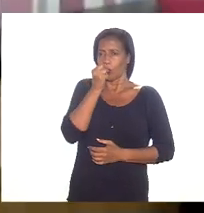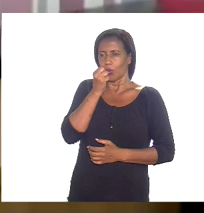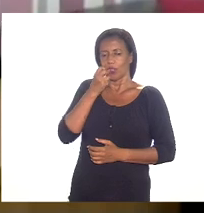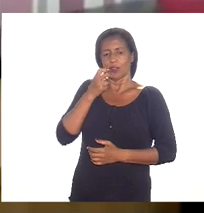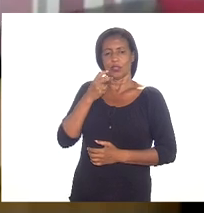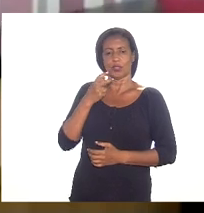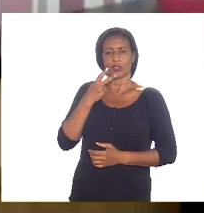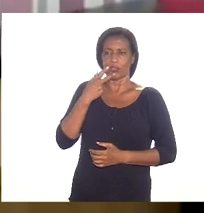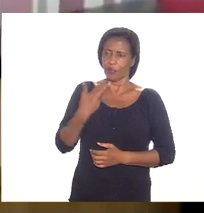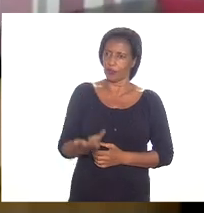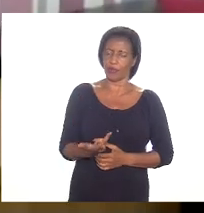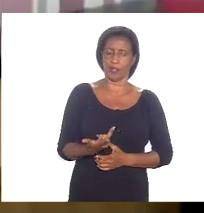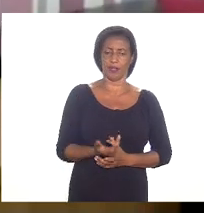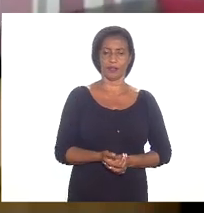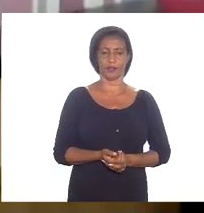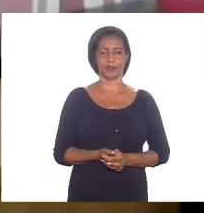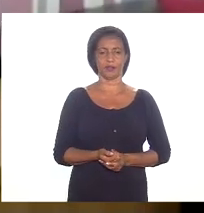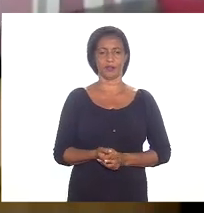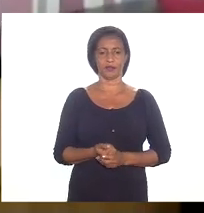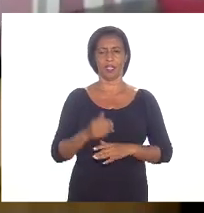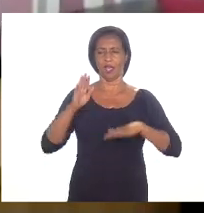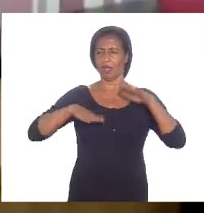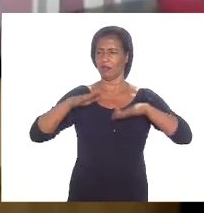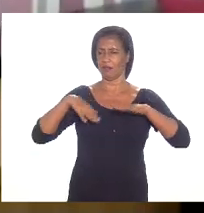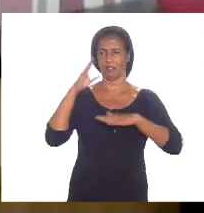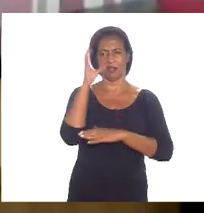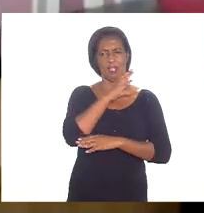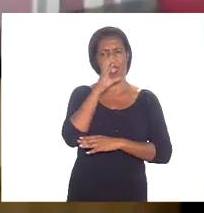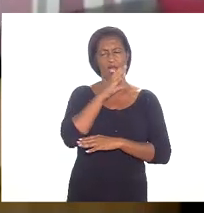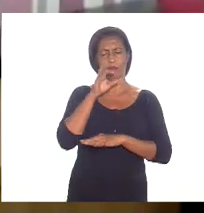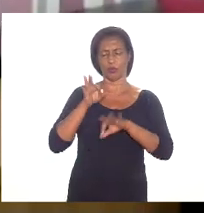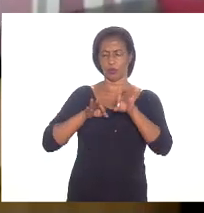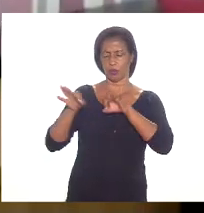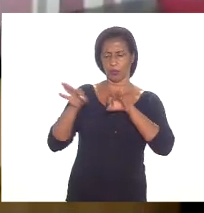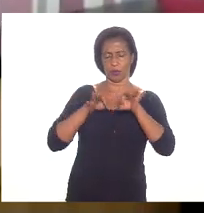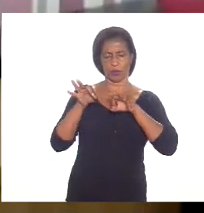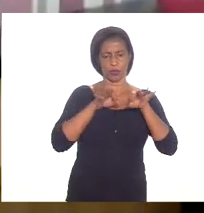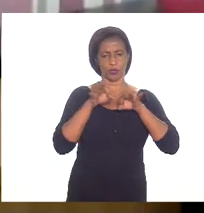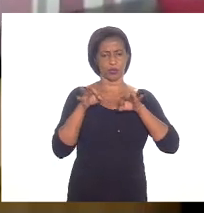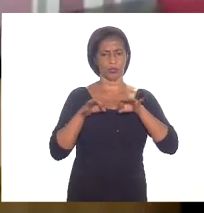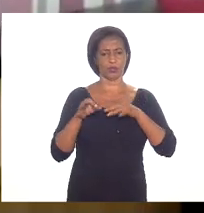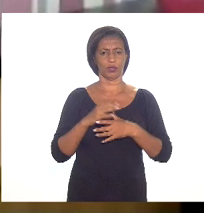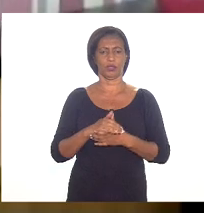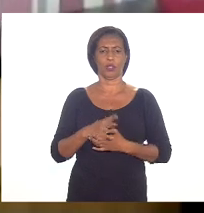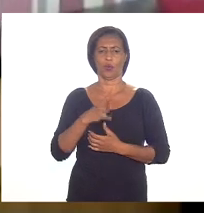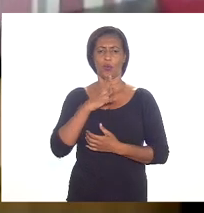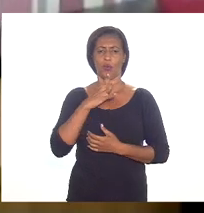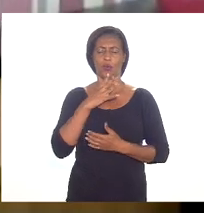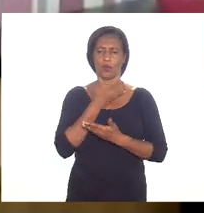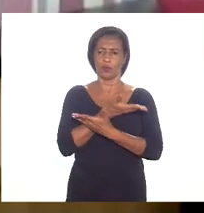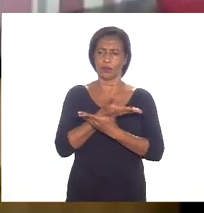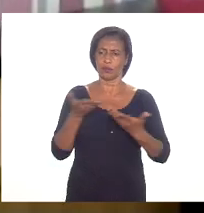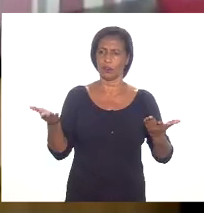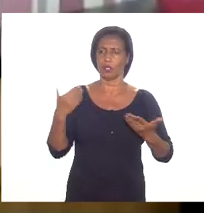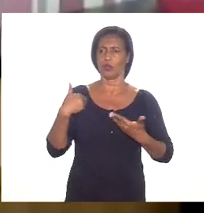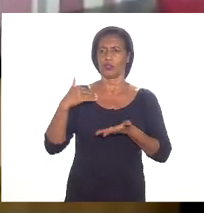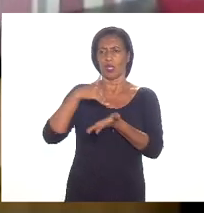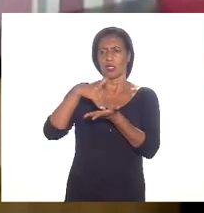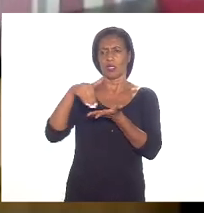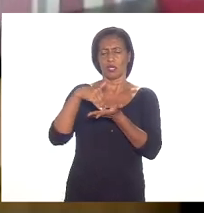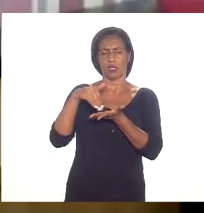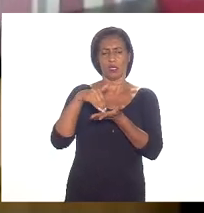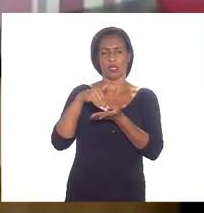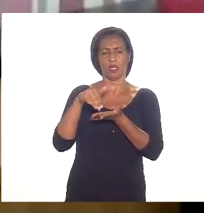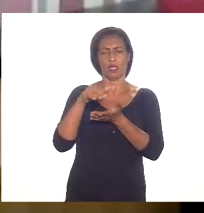estar falando, ainda que rapidamente, sobre esse projeto. Todos sabem, é do conhecimento de todos, que eu fui secretária de Assistência Social e